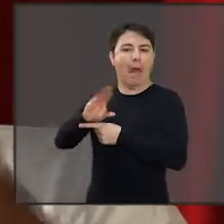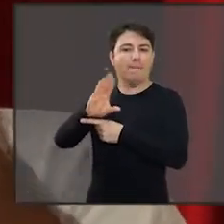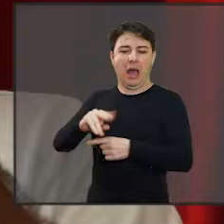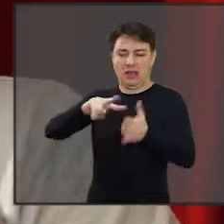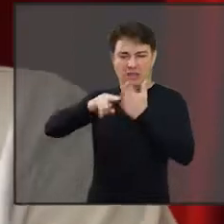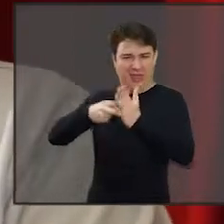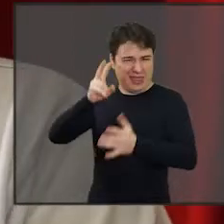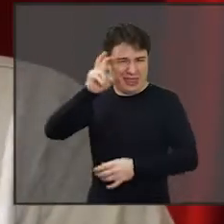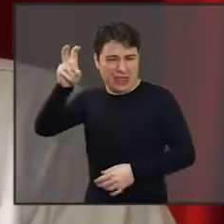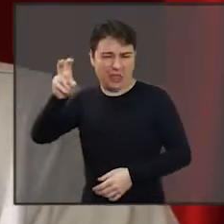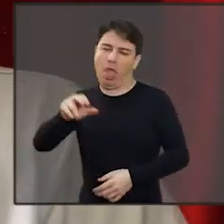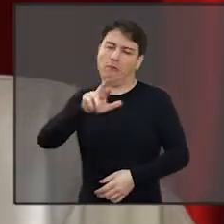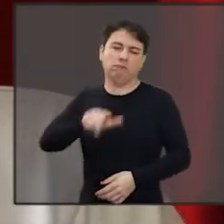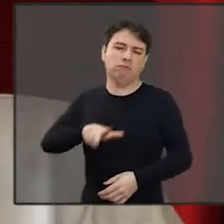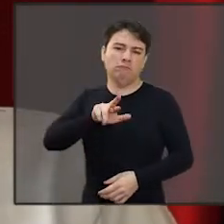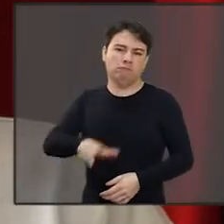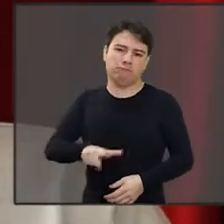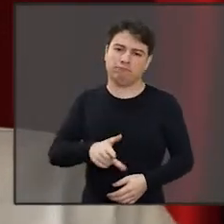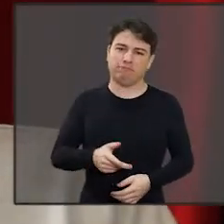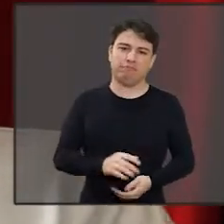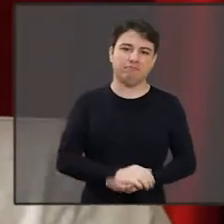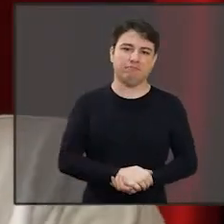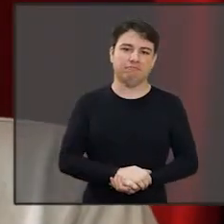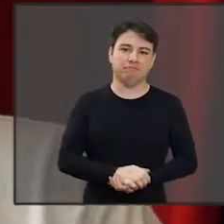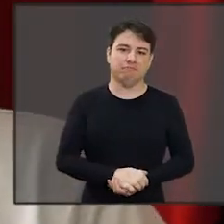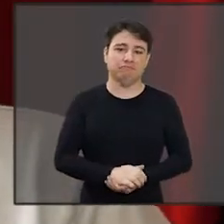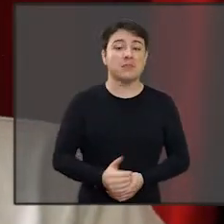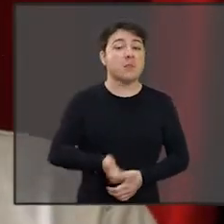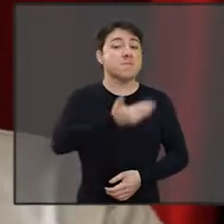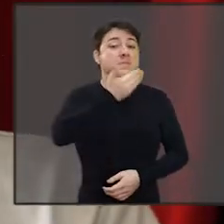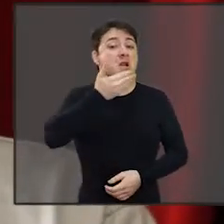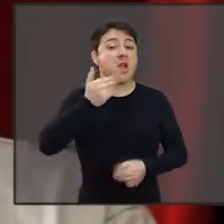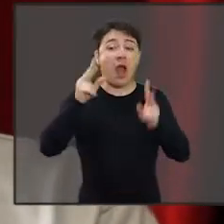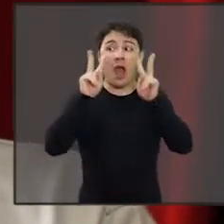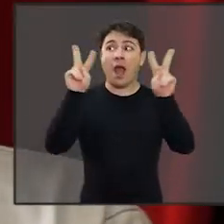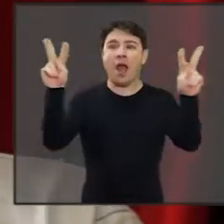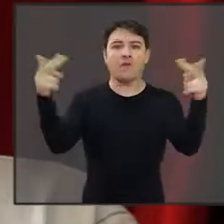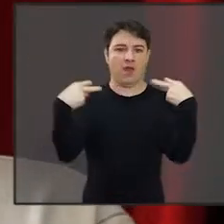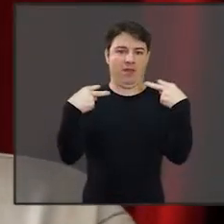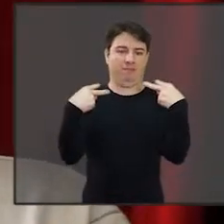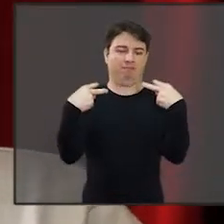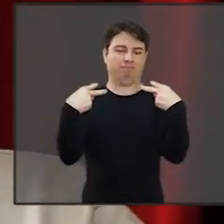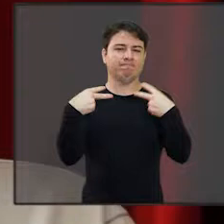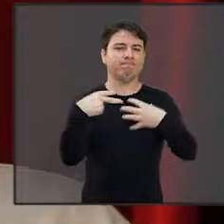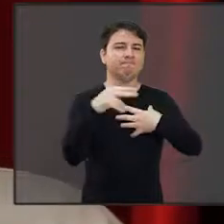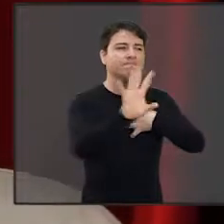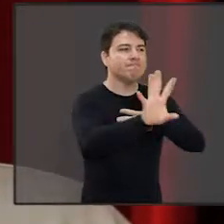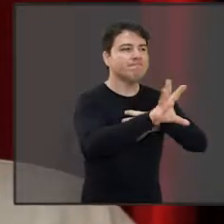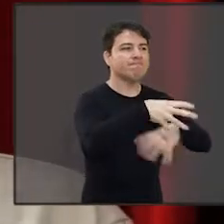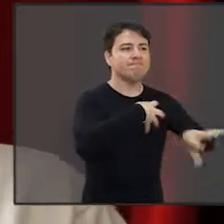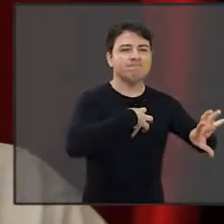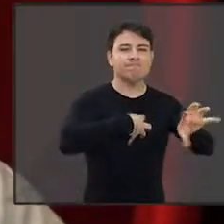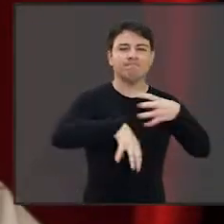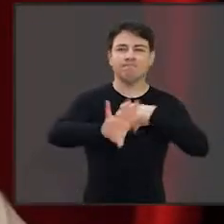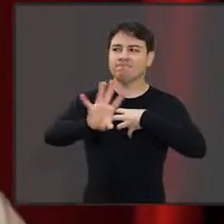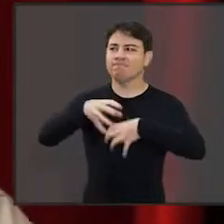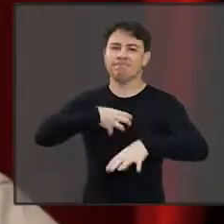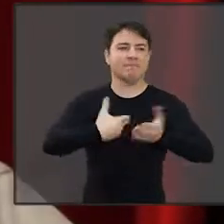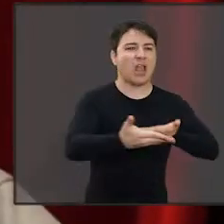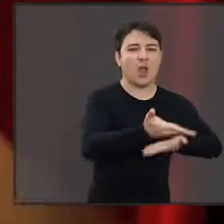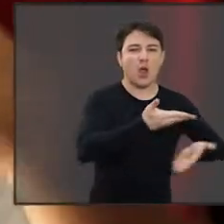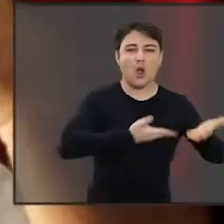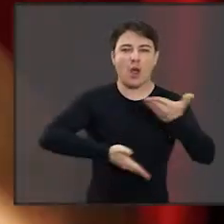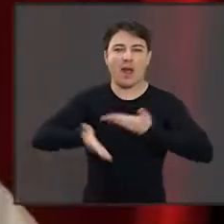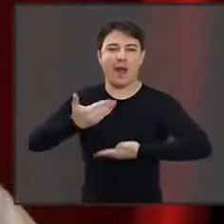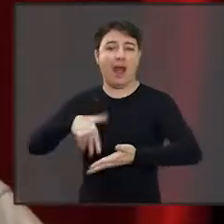uma inteligência interpessoal, uma capacidade de se colocar na vida significativa. A gente precisa ampliar os nossos horizontes pela